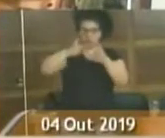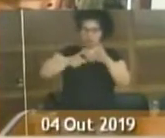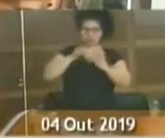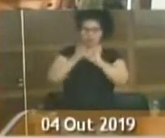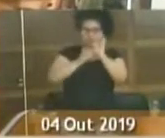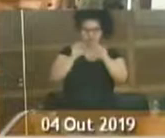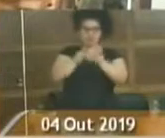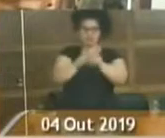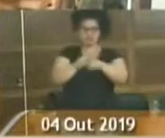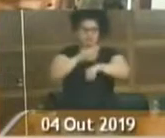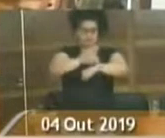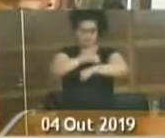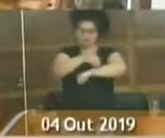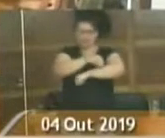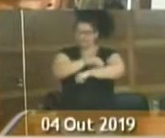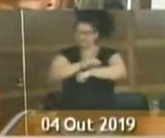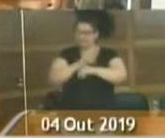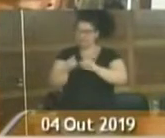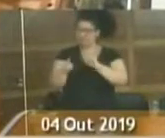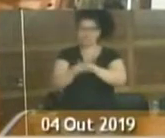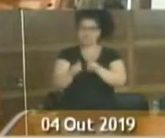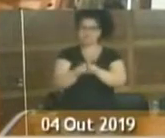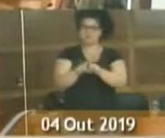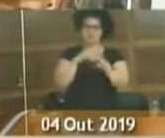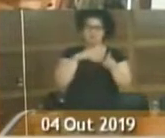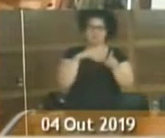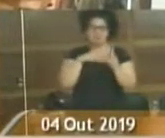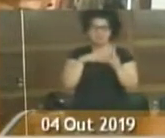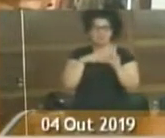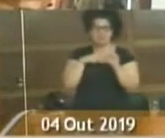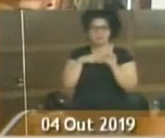feridas. Também possui especialização